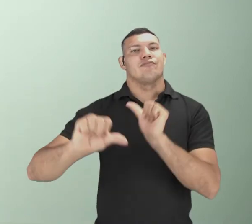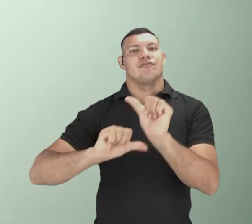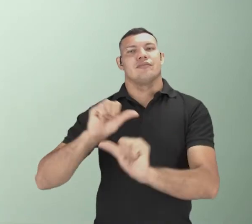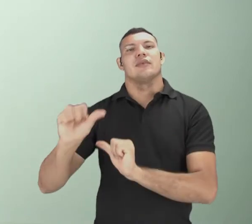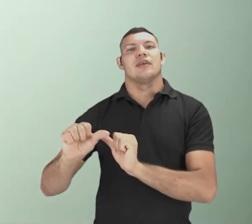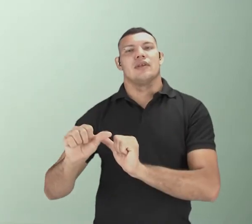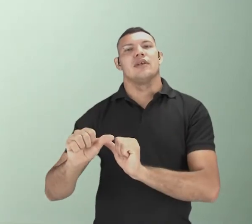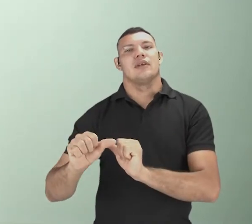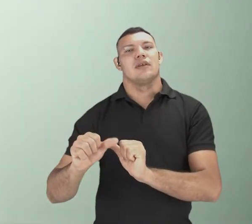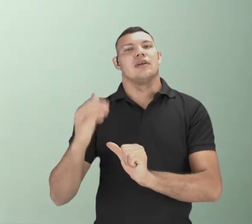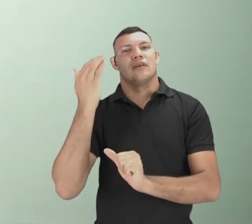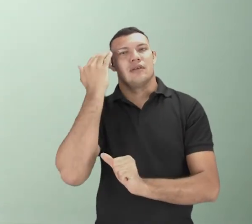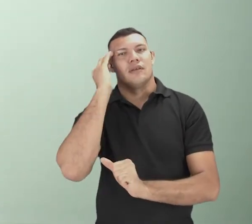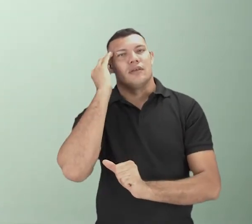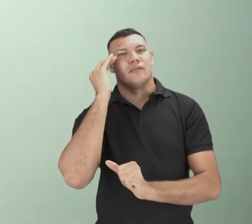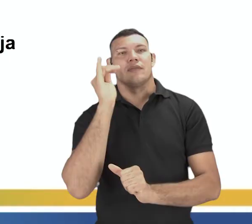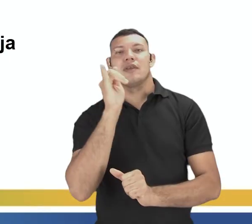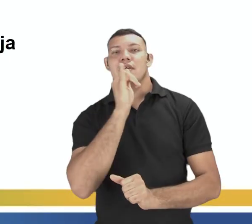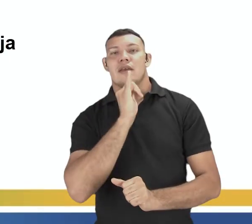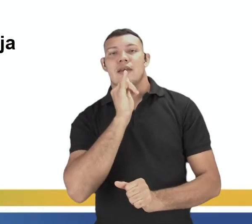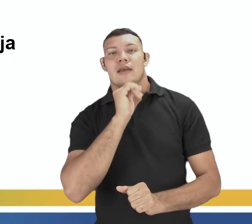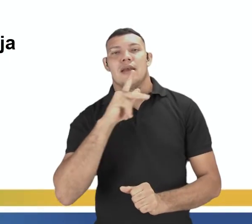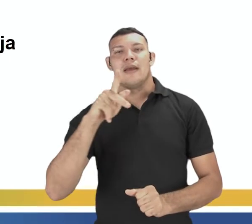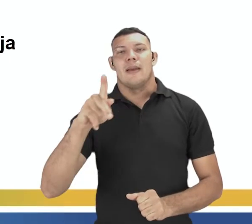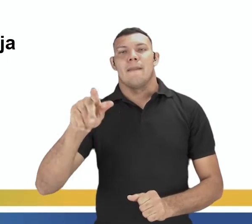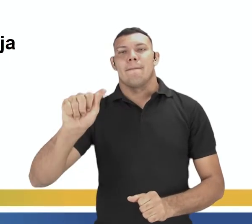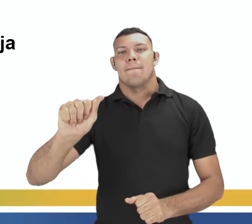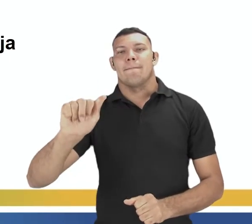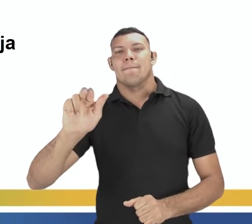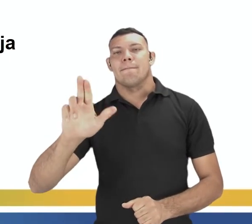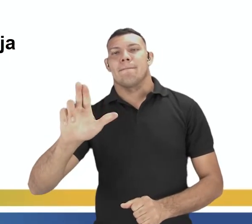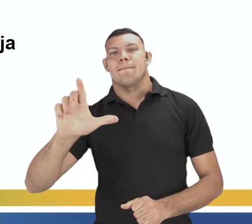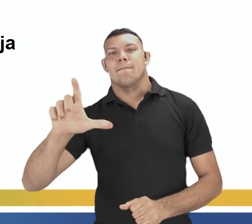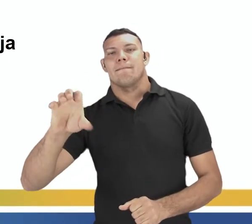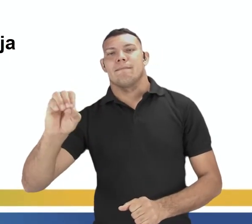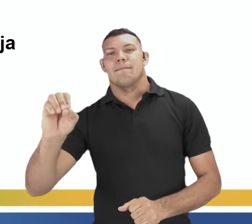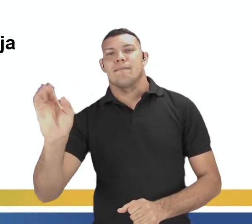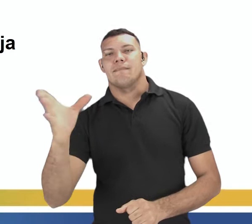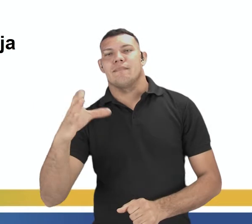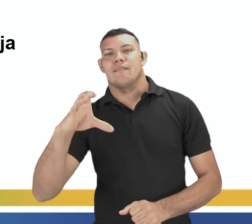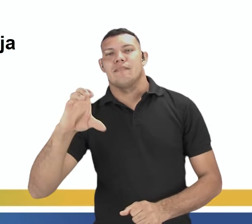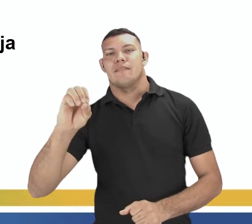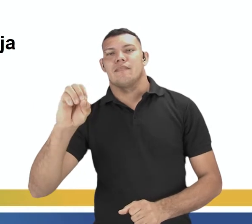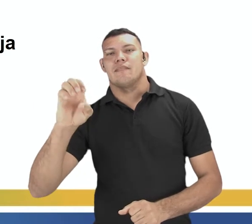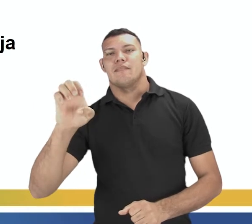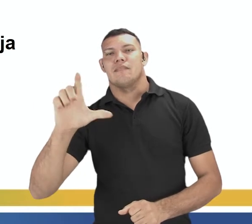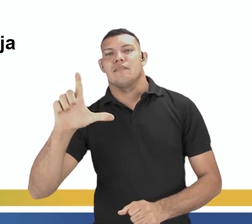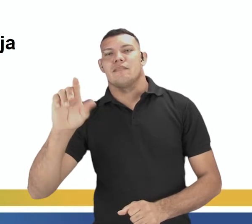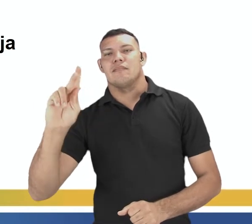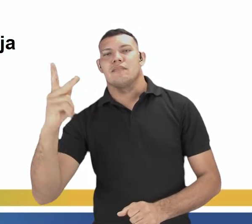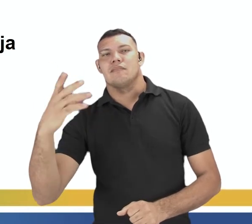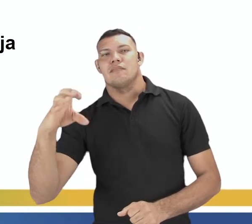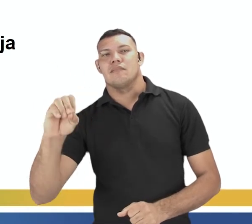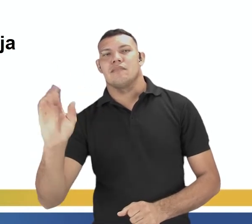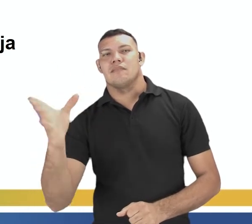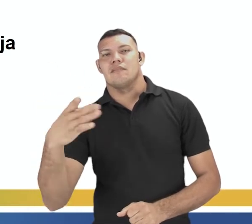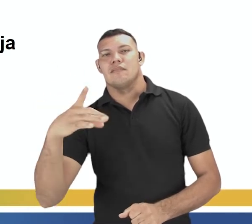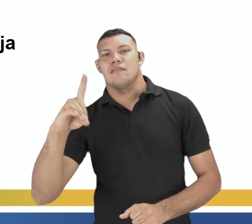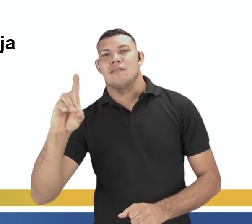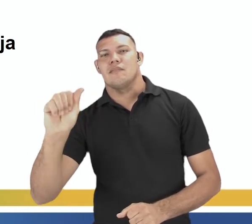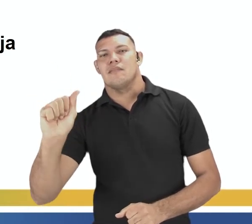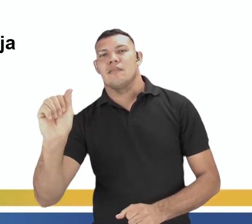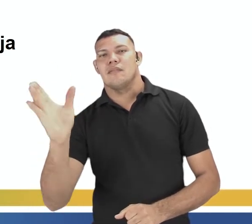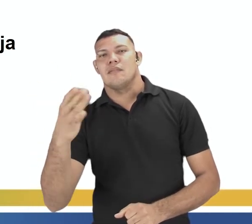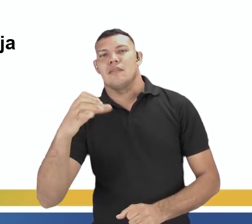um sobrenome. Paulo Coelho da Silva. Então, o coelho de Paulo Coelho já não é mais o